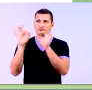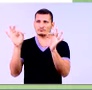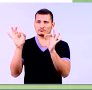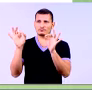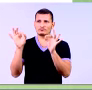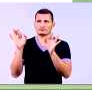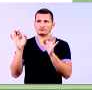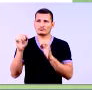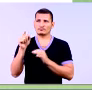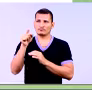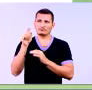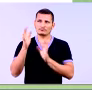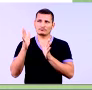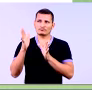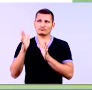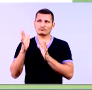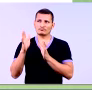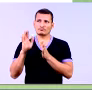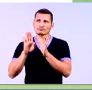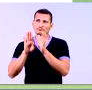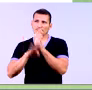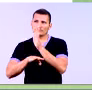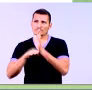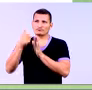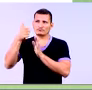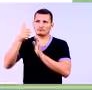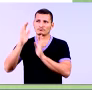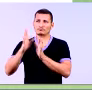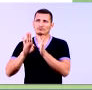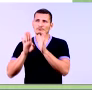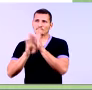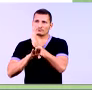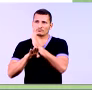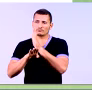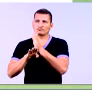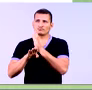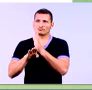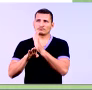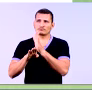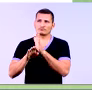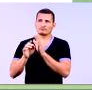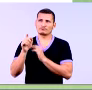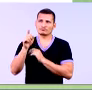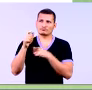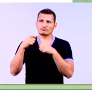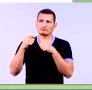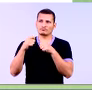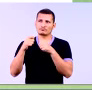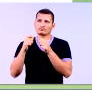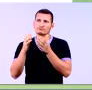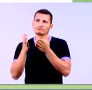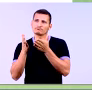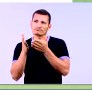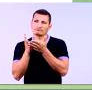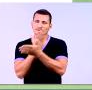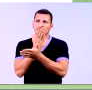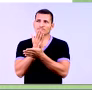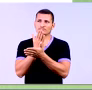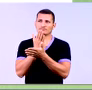já foi executada. Essa primeira já foi executada. Então, nesse caso, essa operação precisaria ser desfeita.